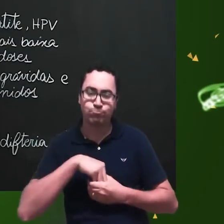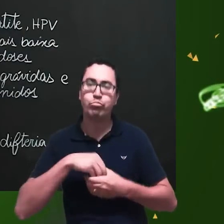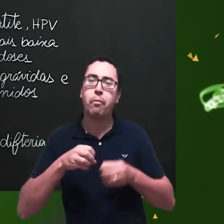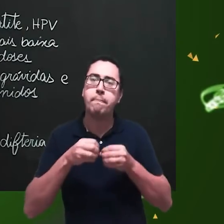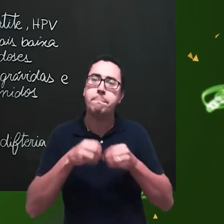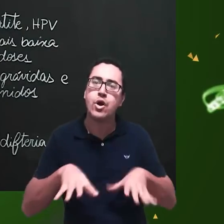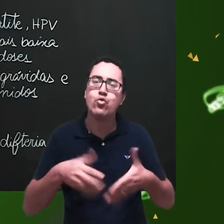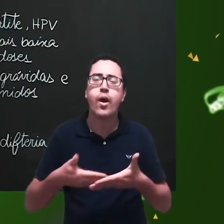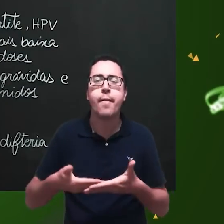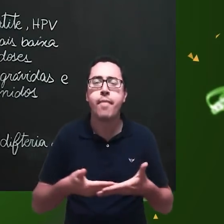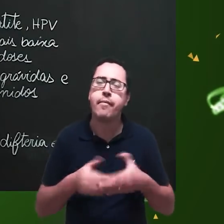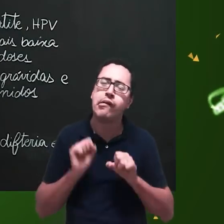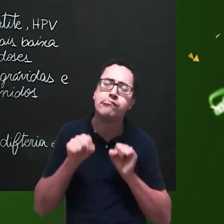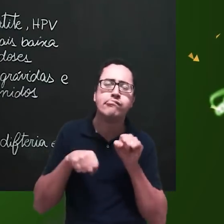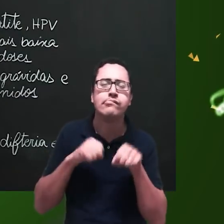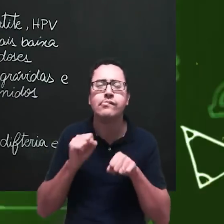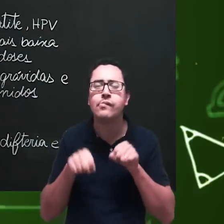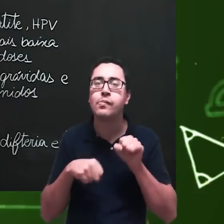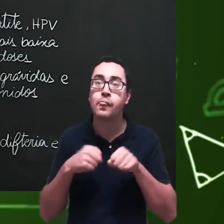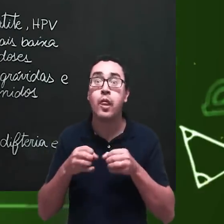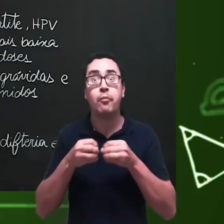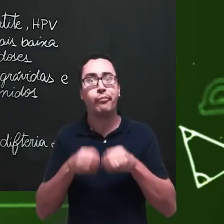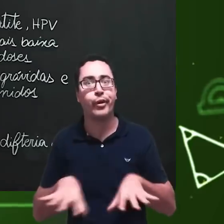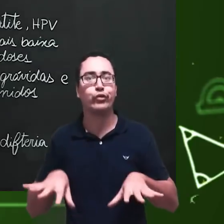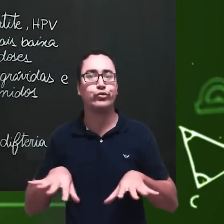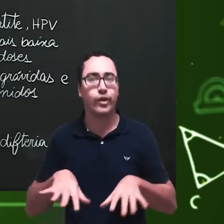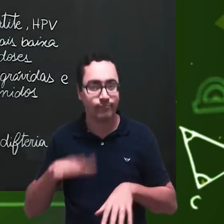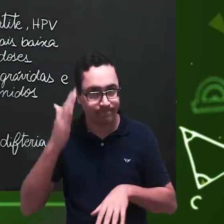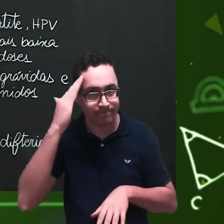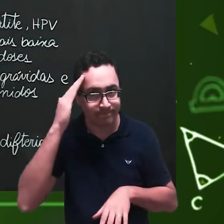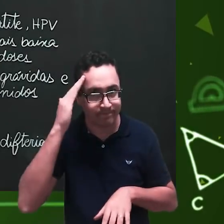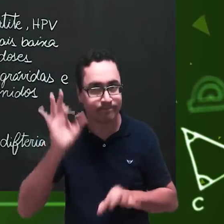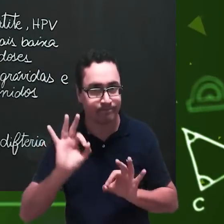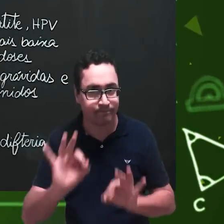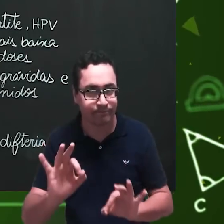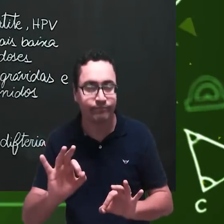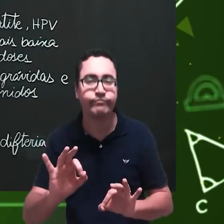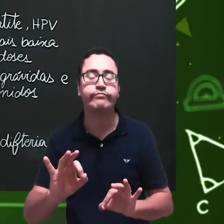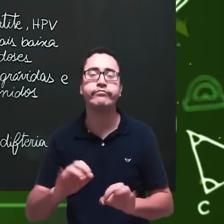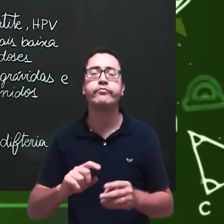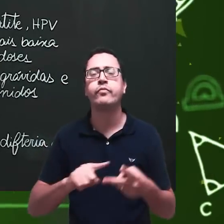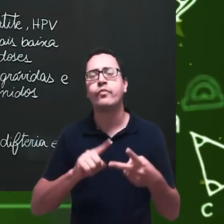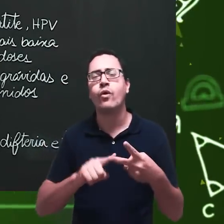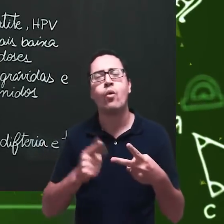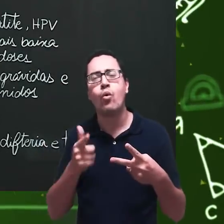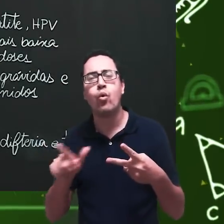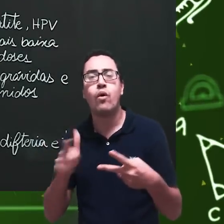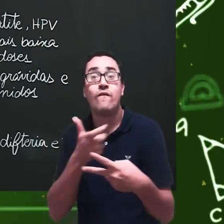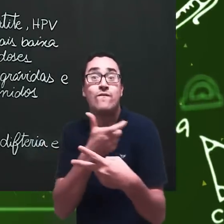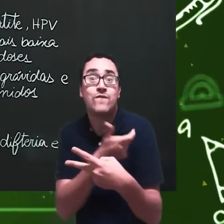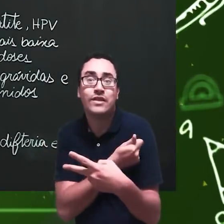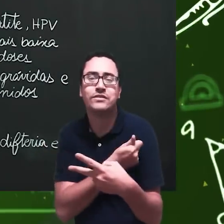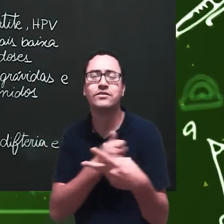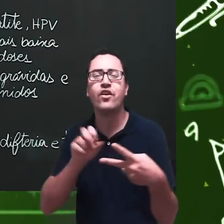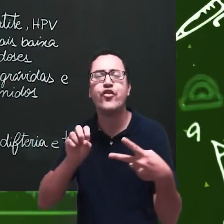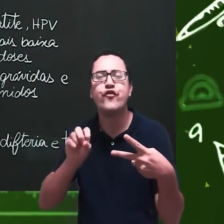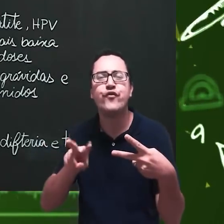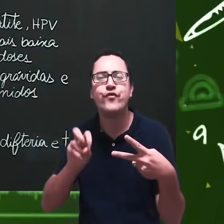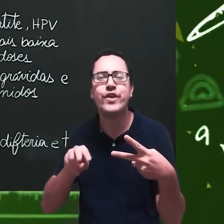esse baby que está sendo desenvolvido aí, correto? E quando eu falo de uma vacina de um vírus inativo ou um vírus